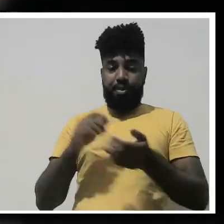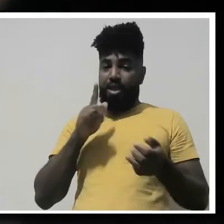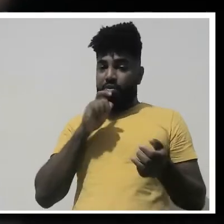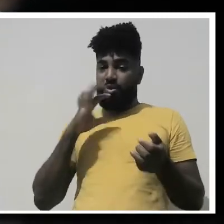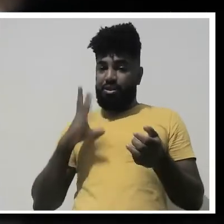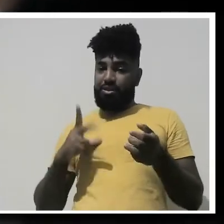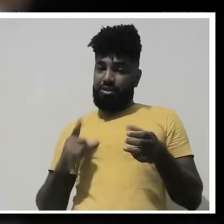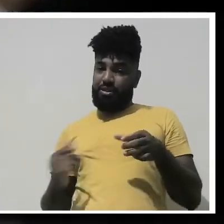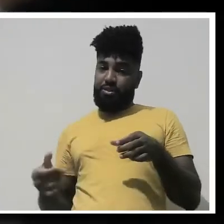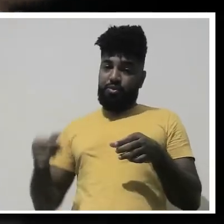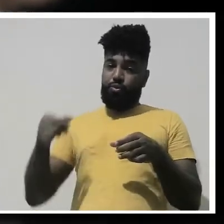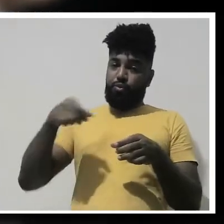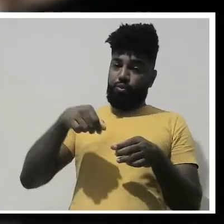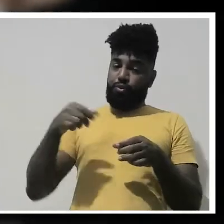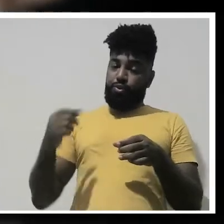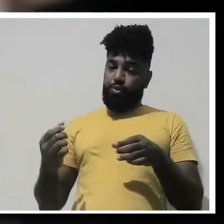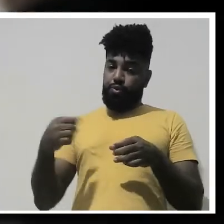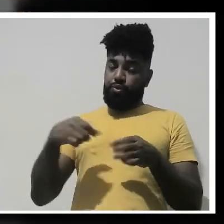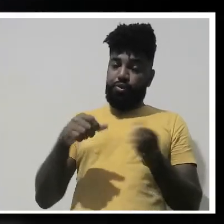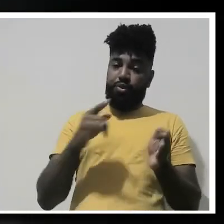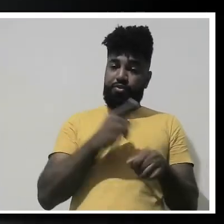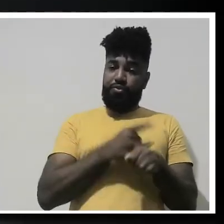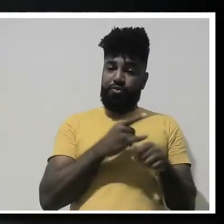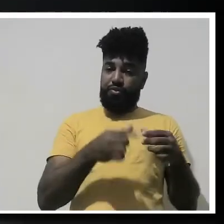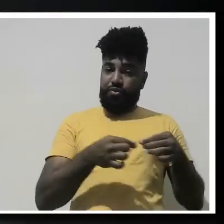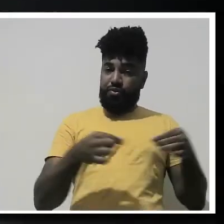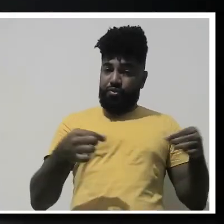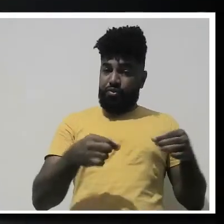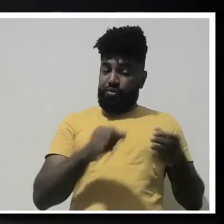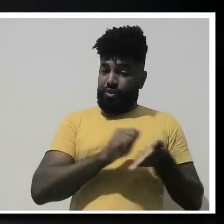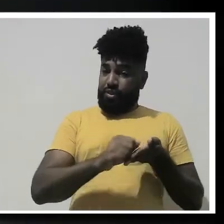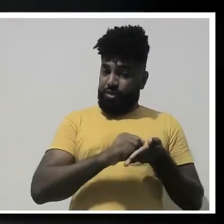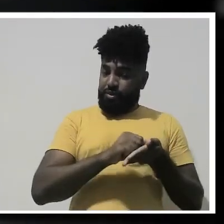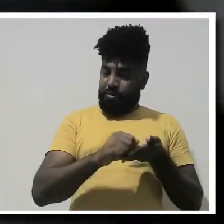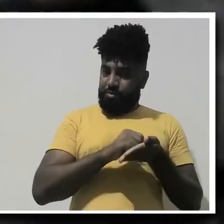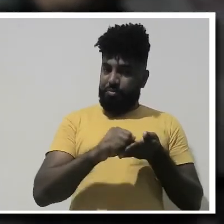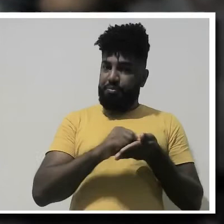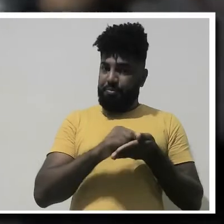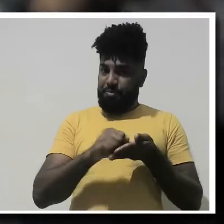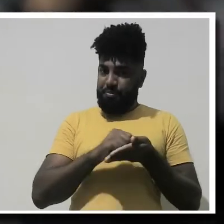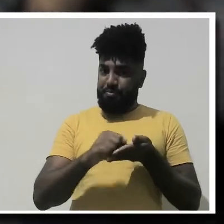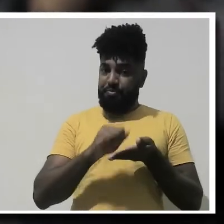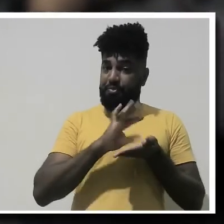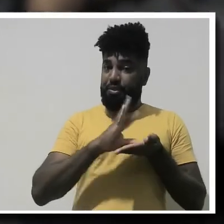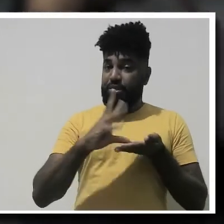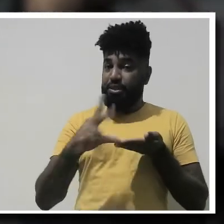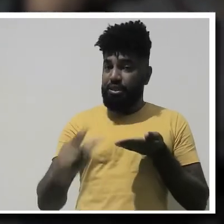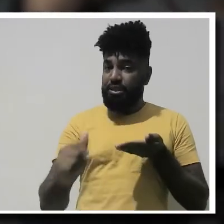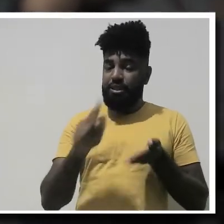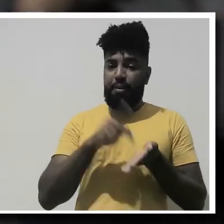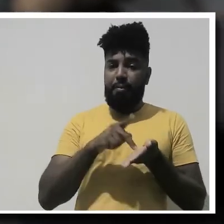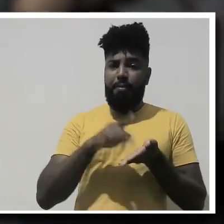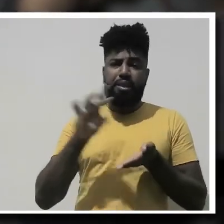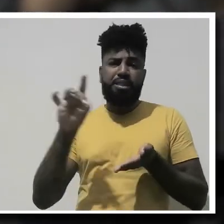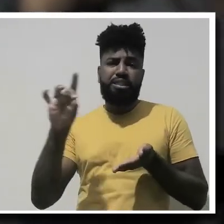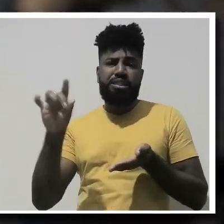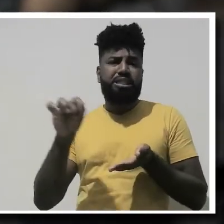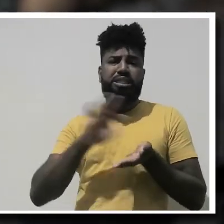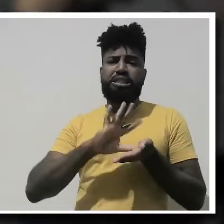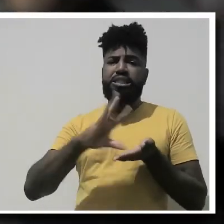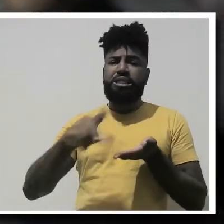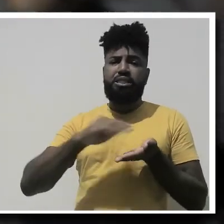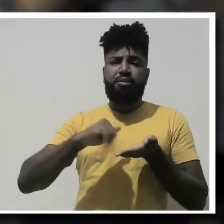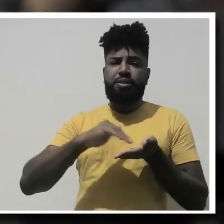muita calma adicionando água destilada para lavar esse papel alumínio. Você deve pensar que essa água passando pelo papel alumínio vai ajudar a remover